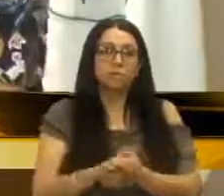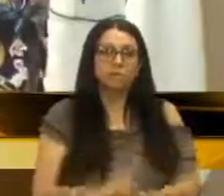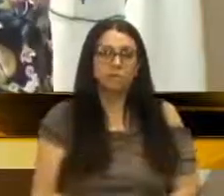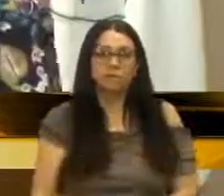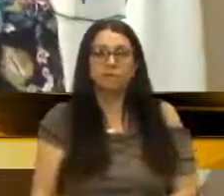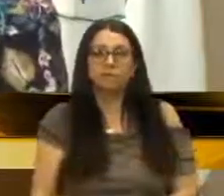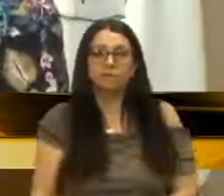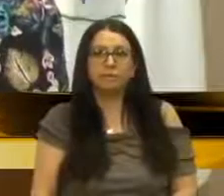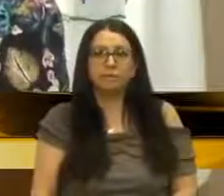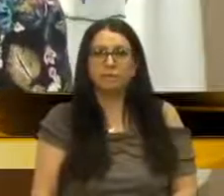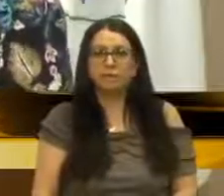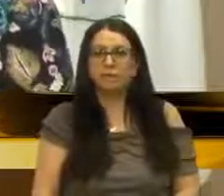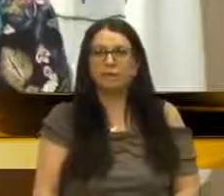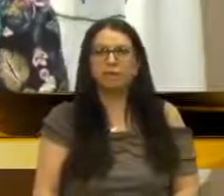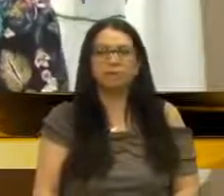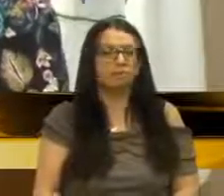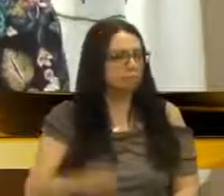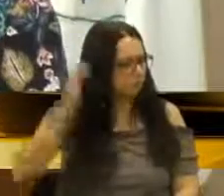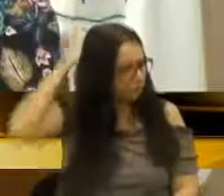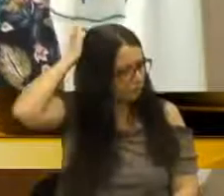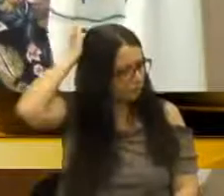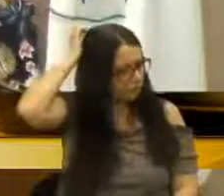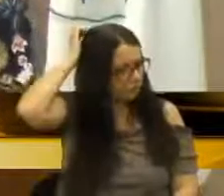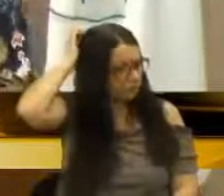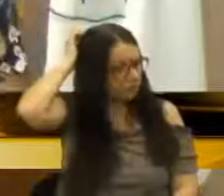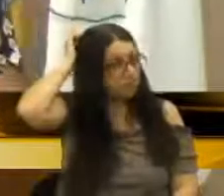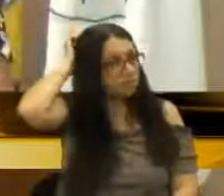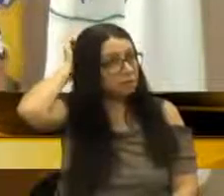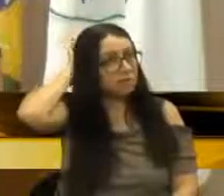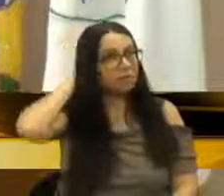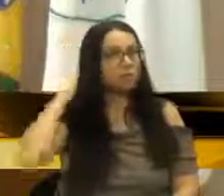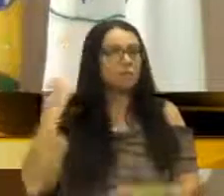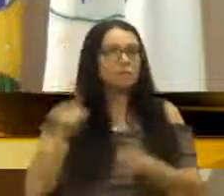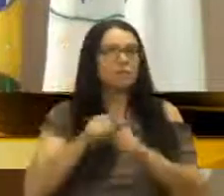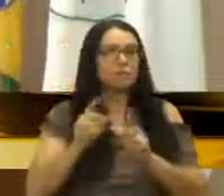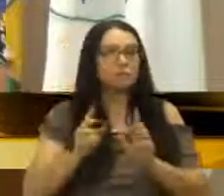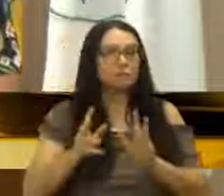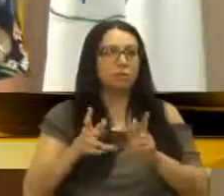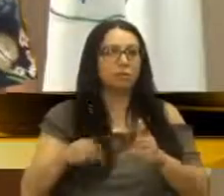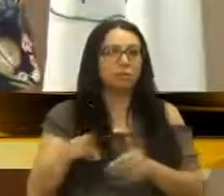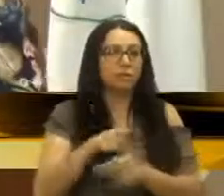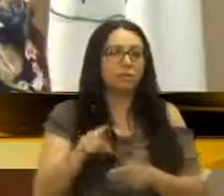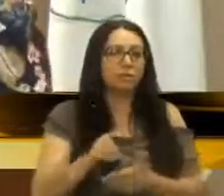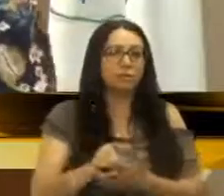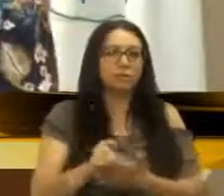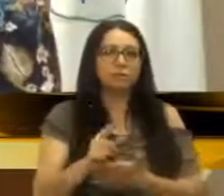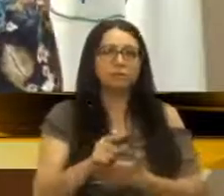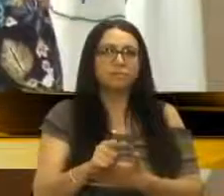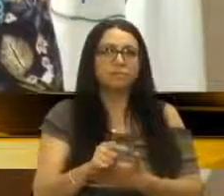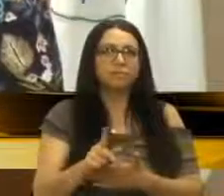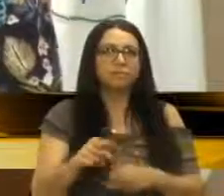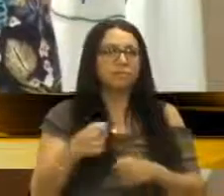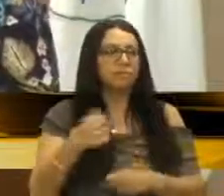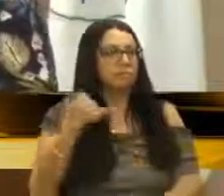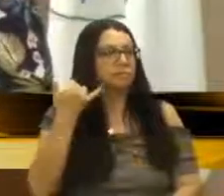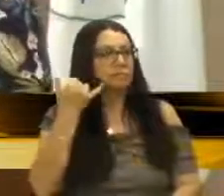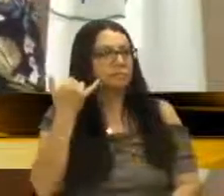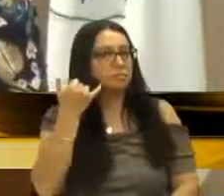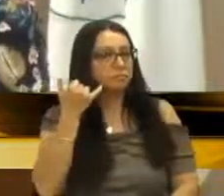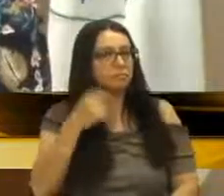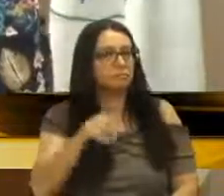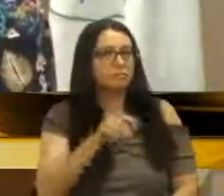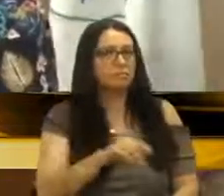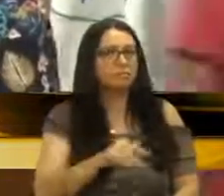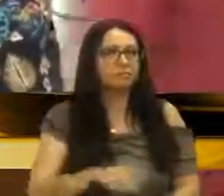ascenderam a cada dia mais precisa sim de maquinários precisa sim de telefone inclusive nós temos a nossa audiência